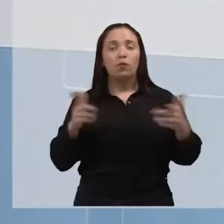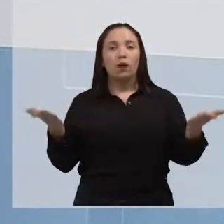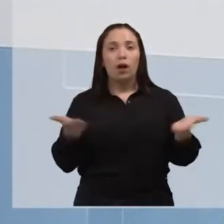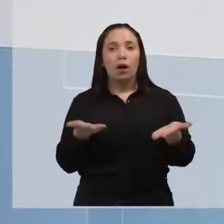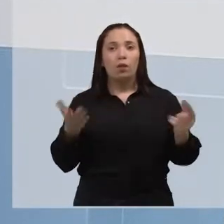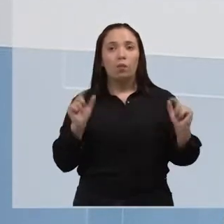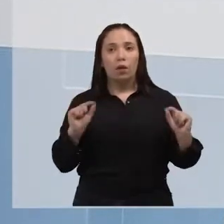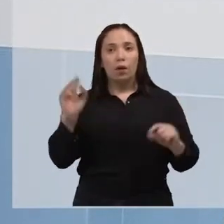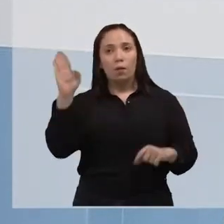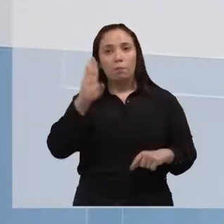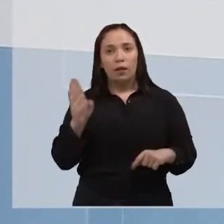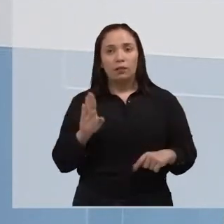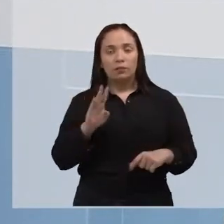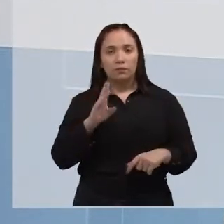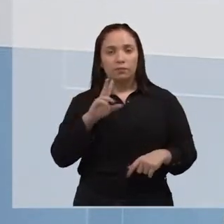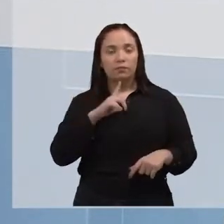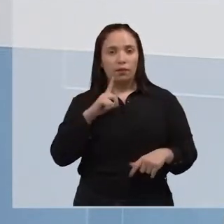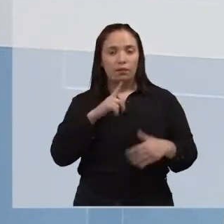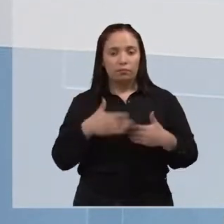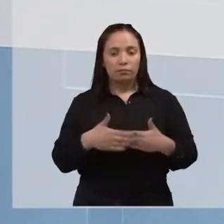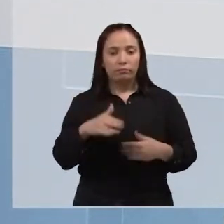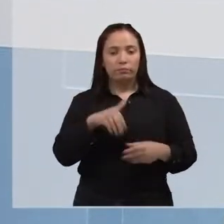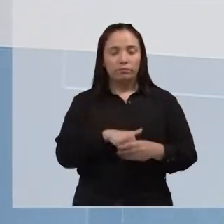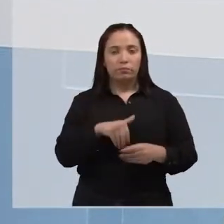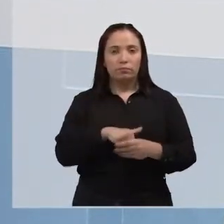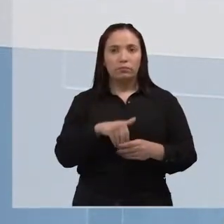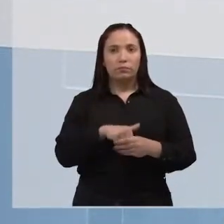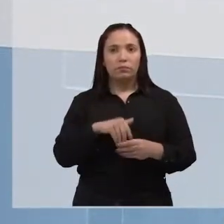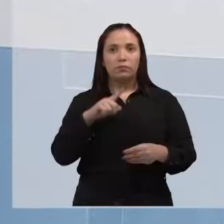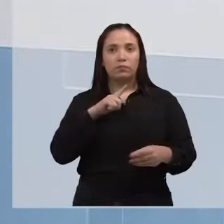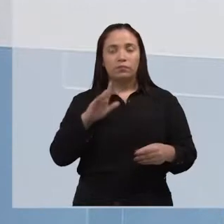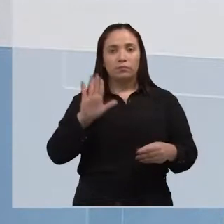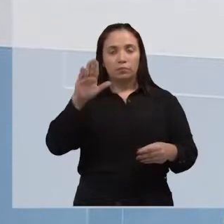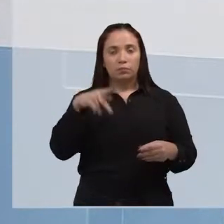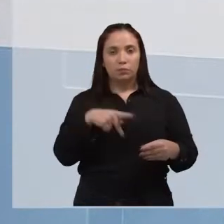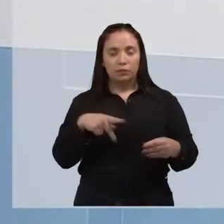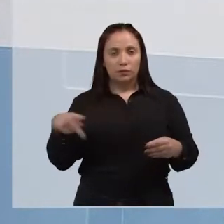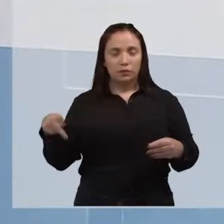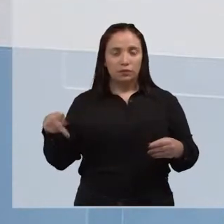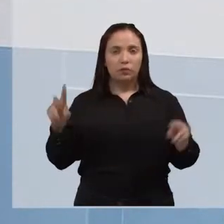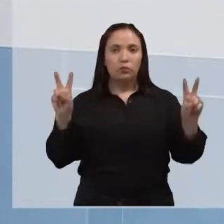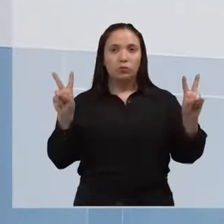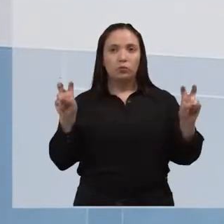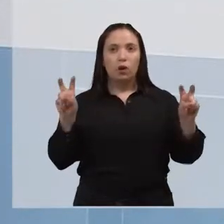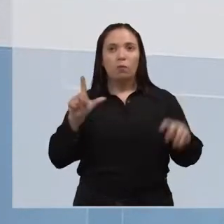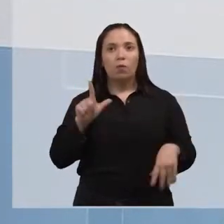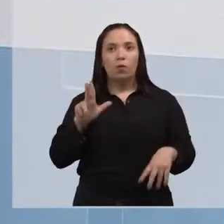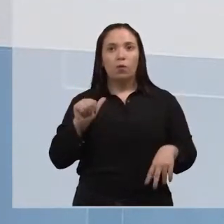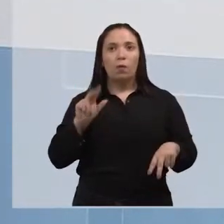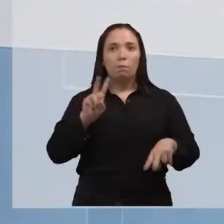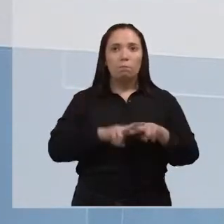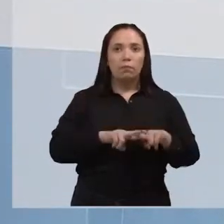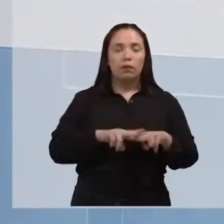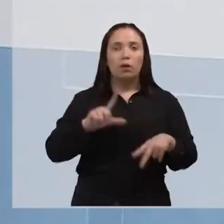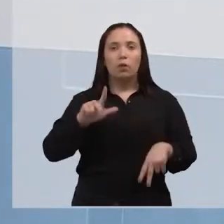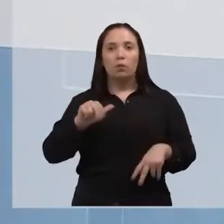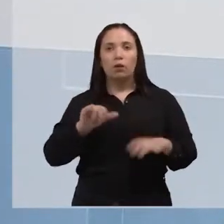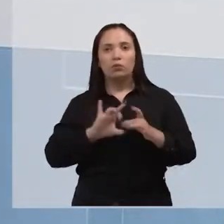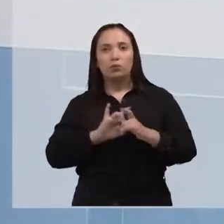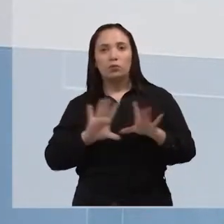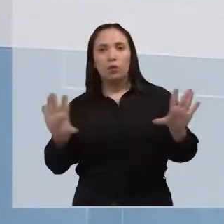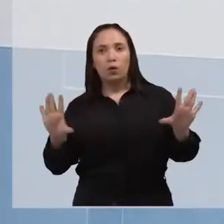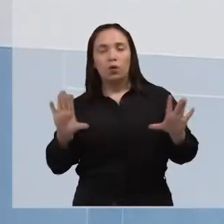que o Brasil está no ano de eleição. Nós temos candidaturas a presidentes, e essa história do Lula preso e Lula solto, do